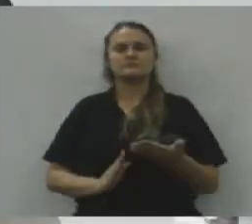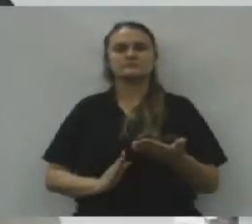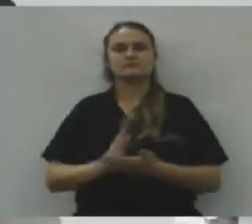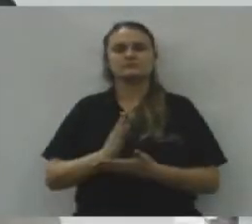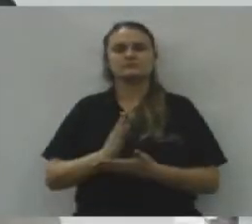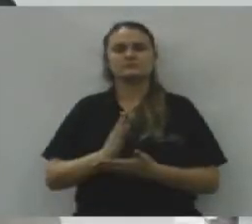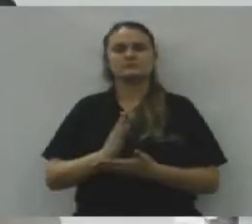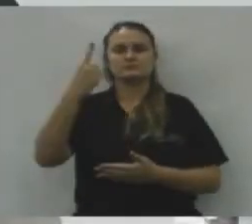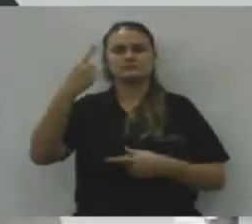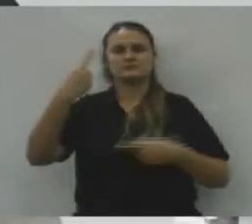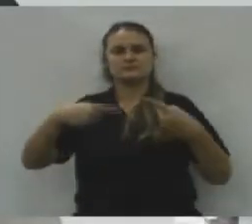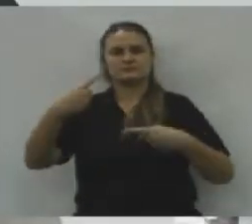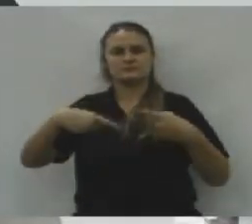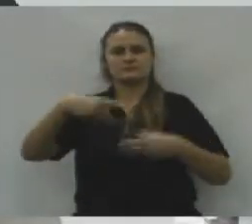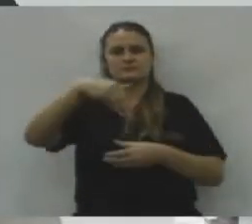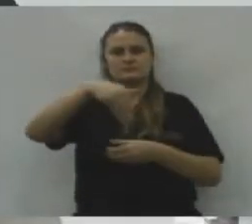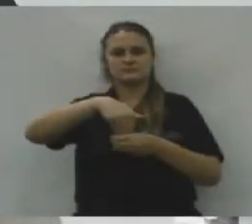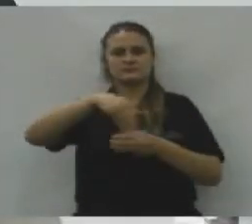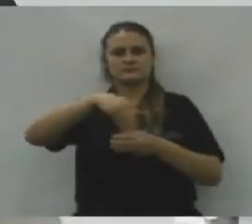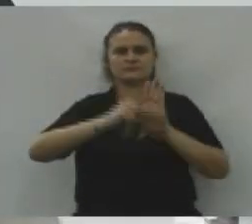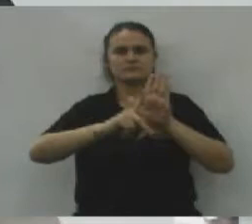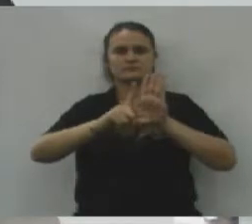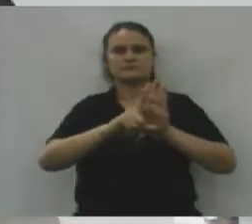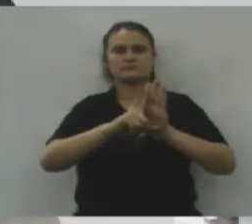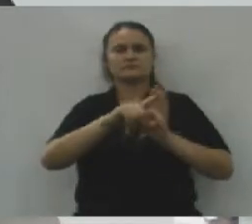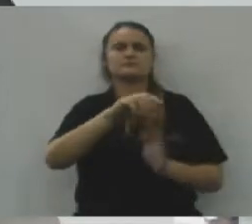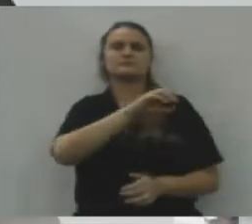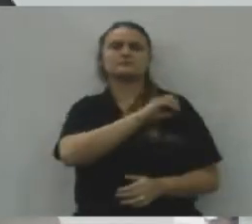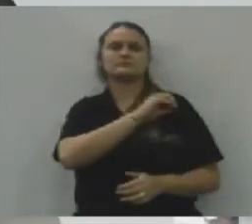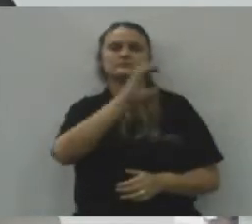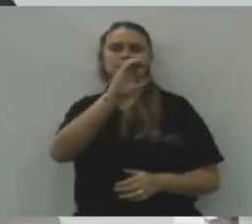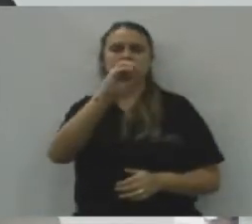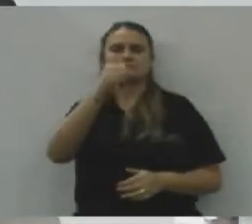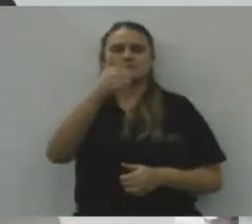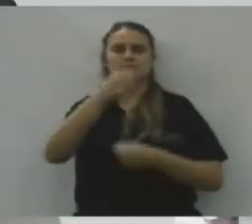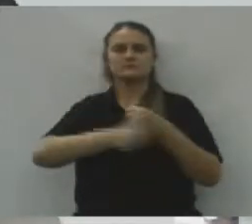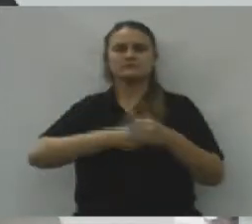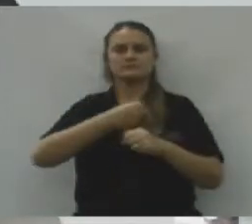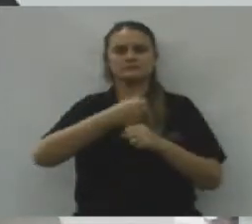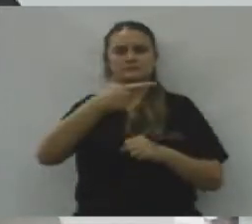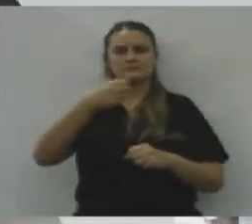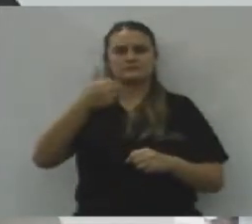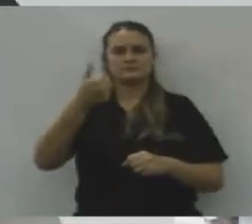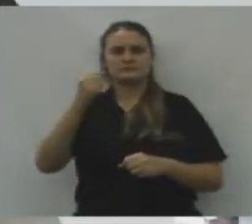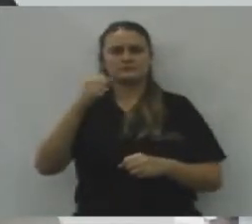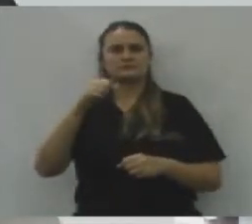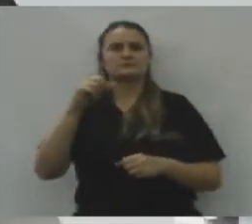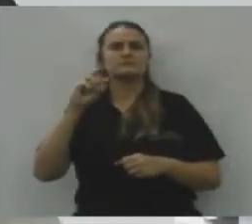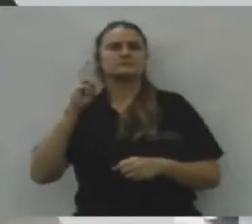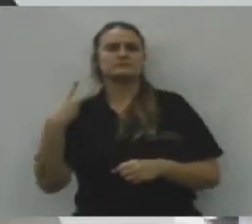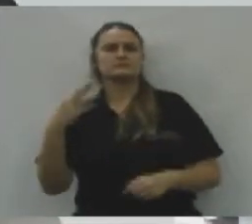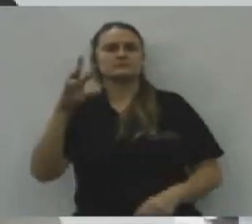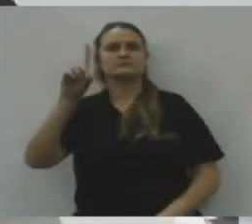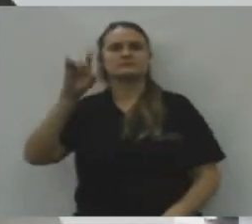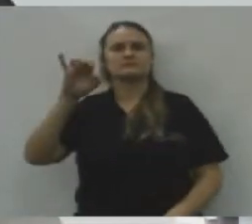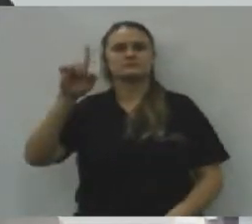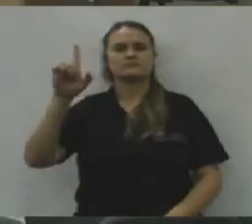Aprovado em primeira discussão e votação do projeto de lei ordinária número 1/2018, de autoria do vereador Diego dos